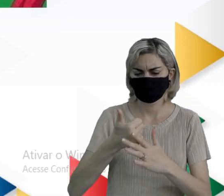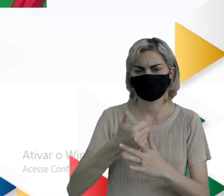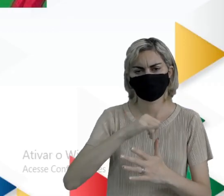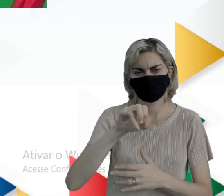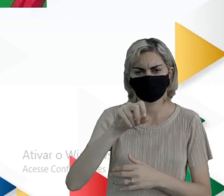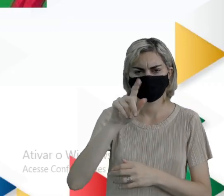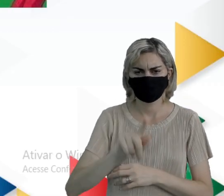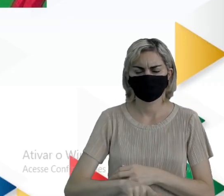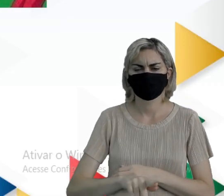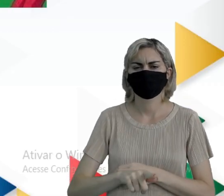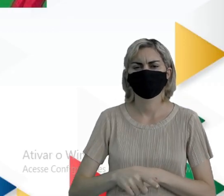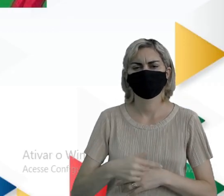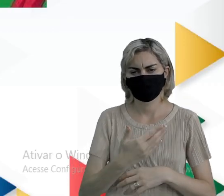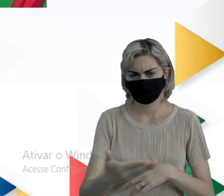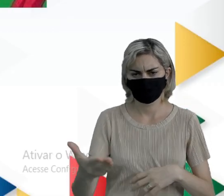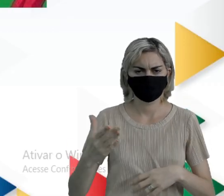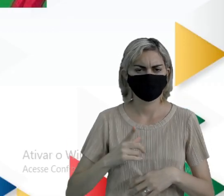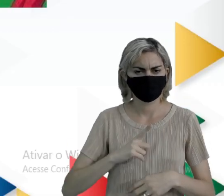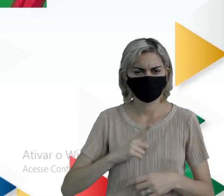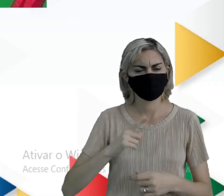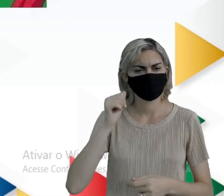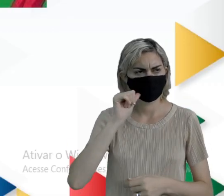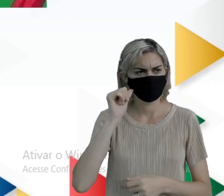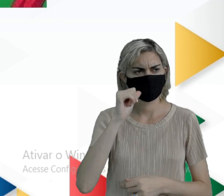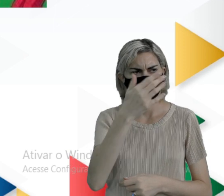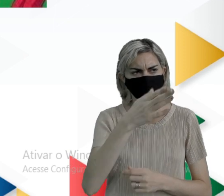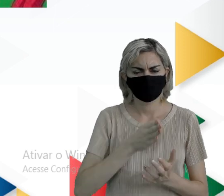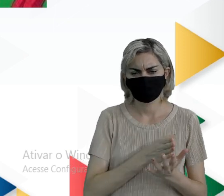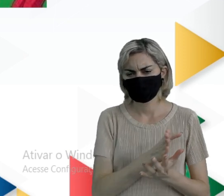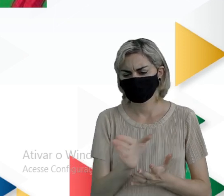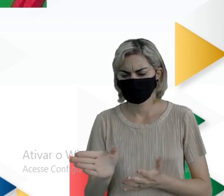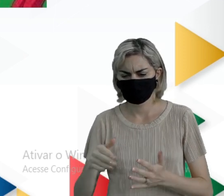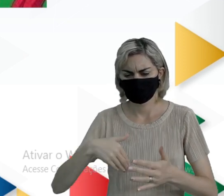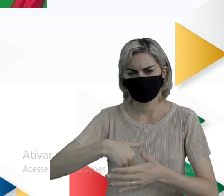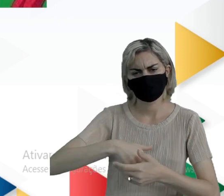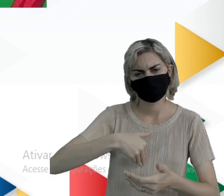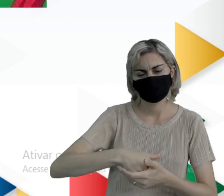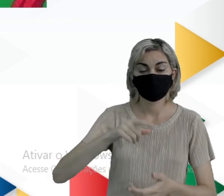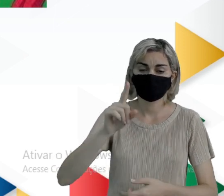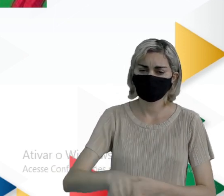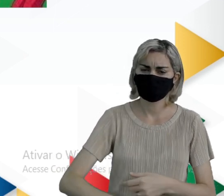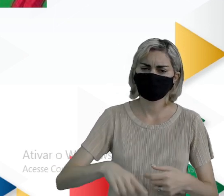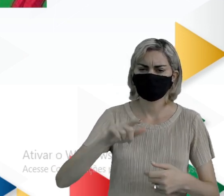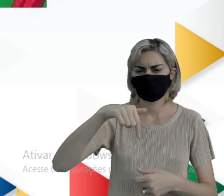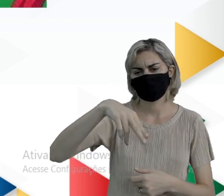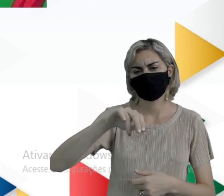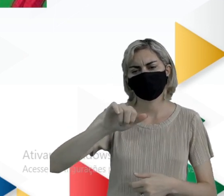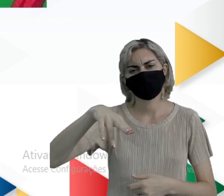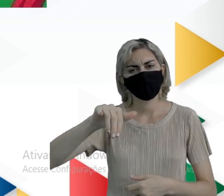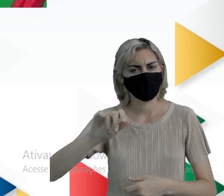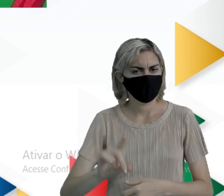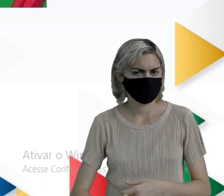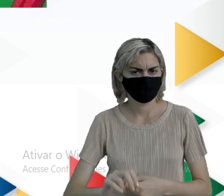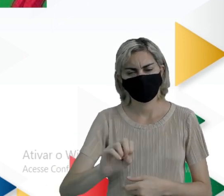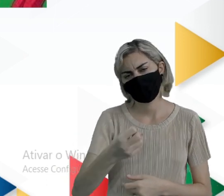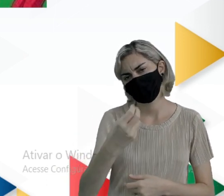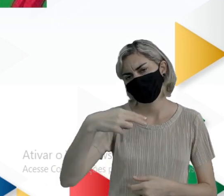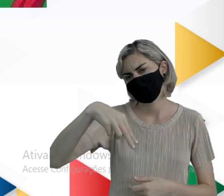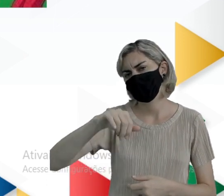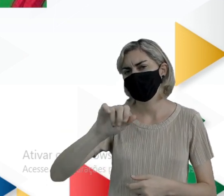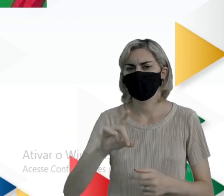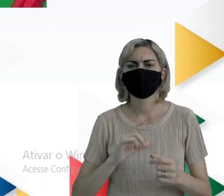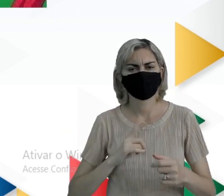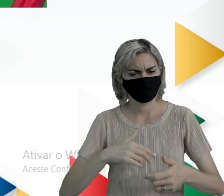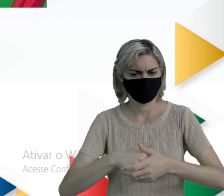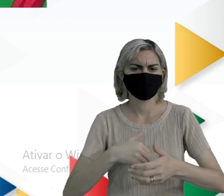jogo, né, onde tem uma garota aí desviando da bola, é o queimado, né? Ou queimada, é um jogo muito popular